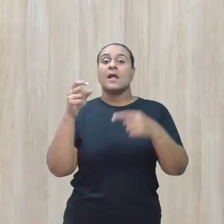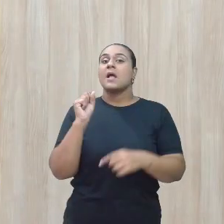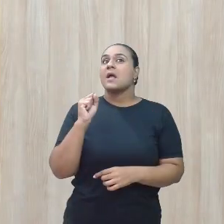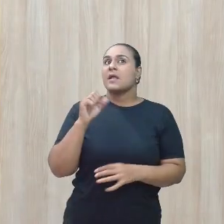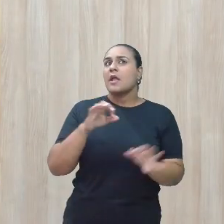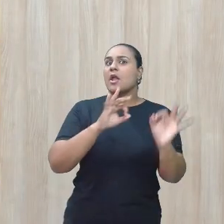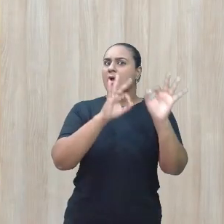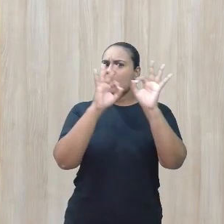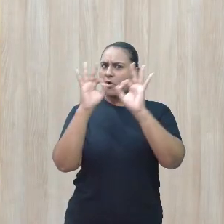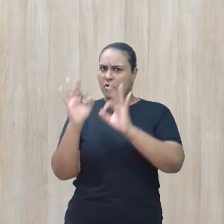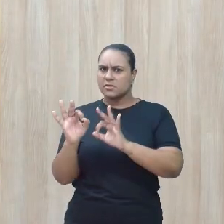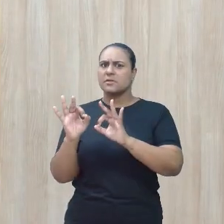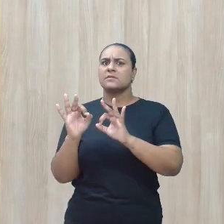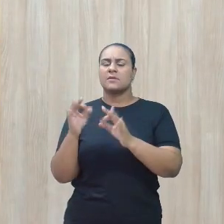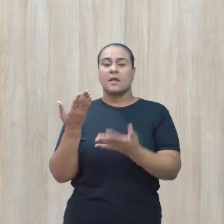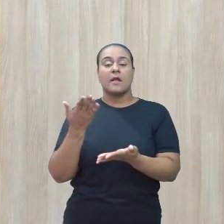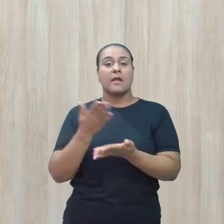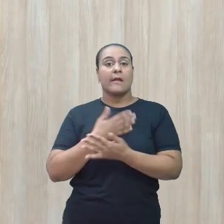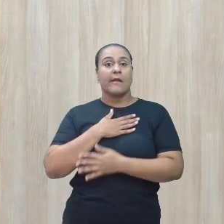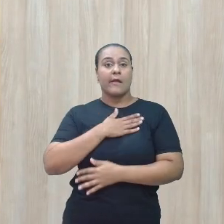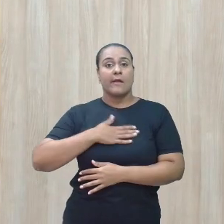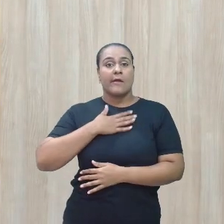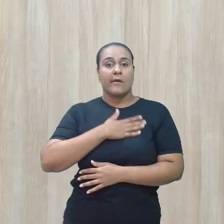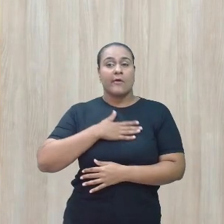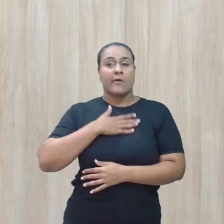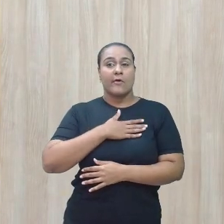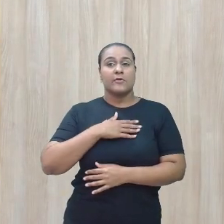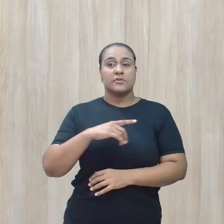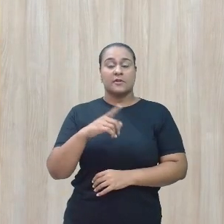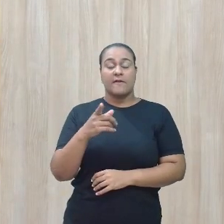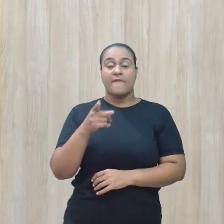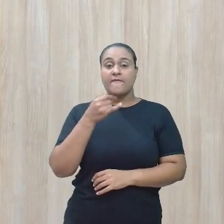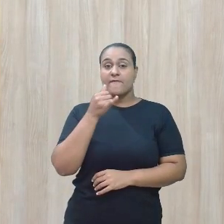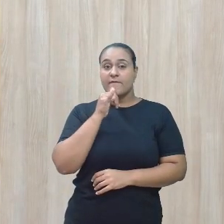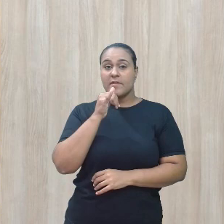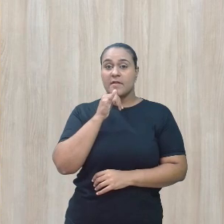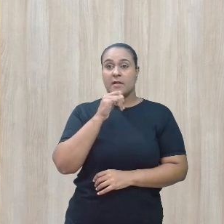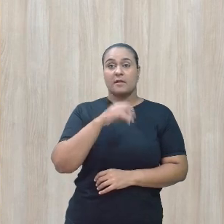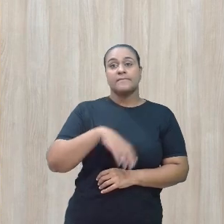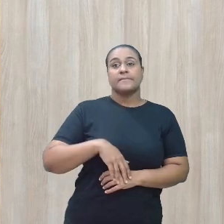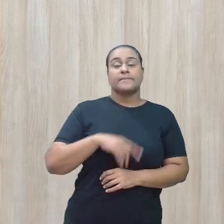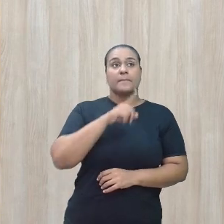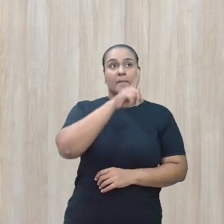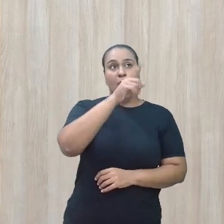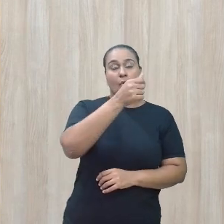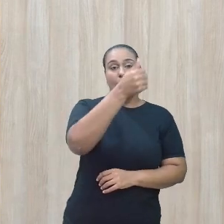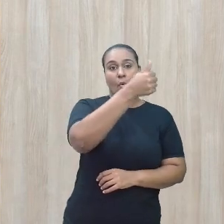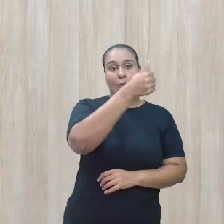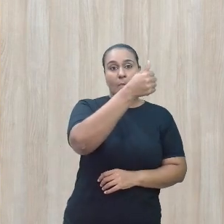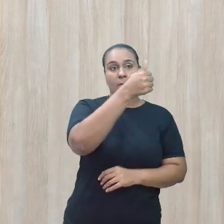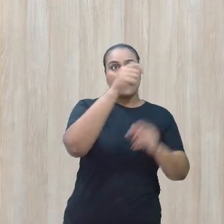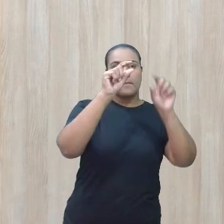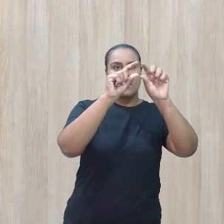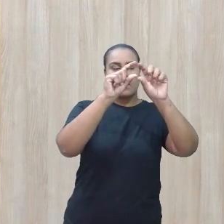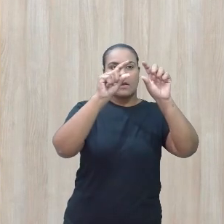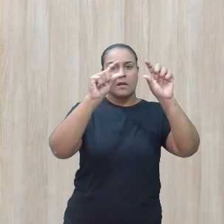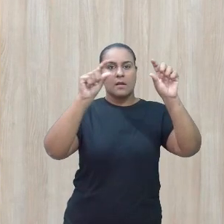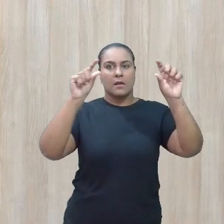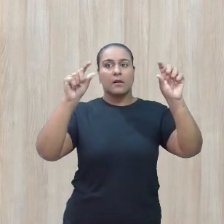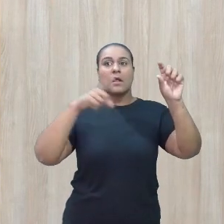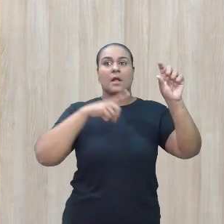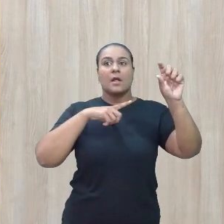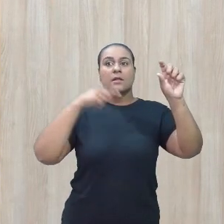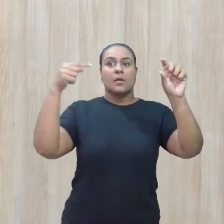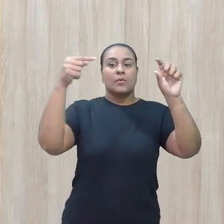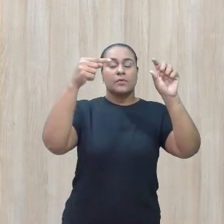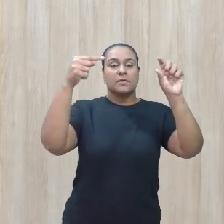isso, percebe a subida ou a descida. O tracinho aqui, ó, primeiro, o Flamengo tem um tracinho, significa que ele permaneceu no mesmo